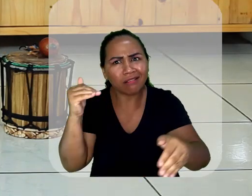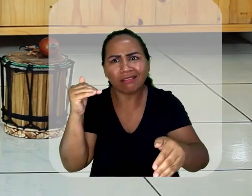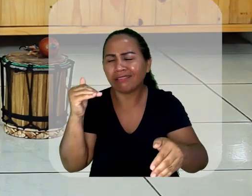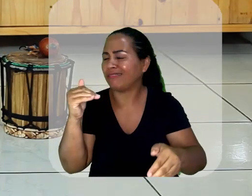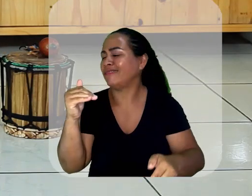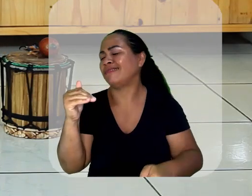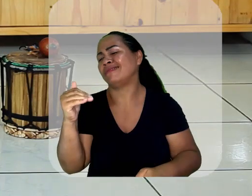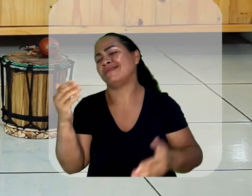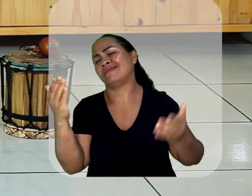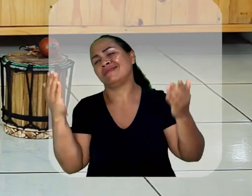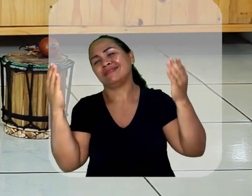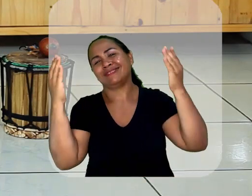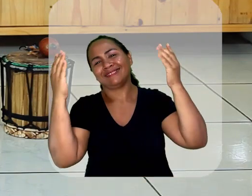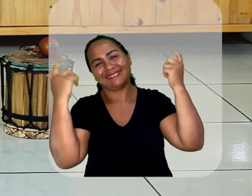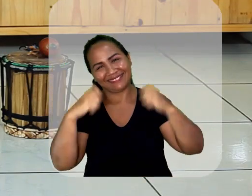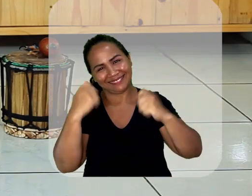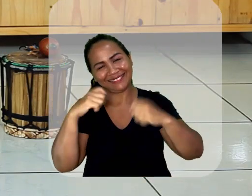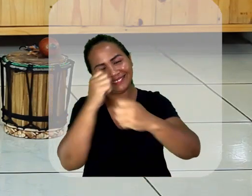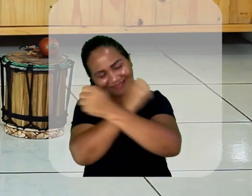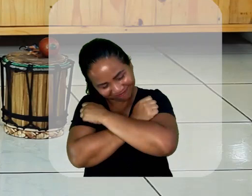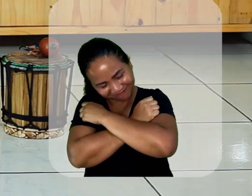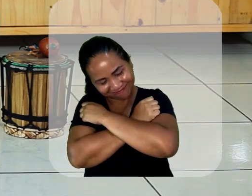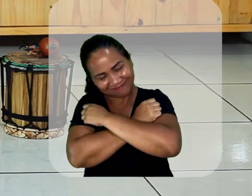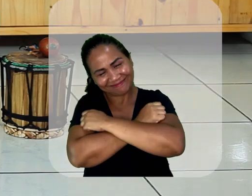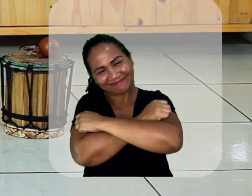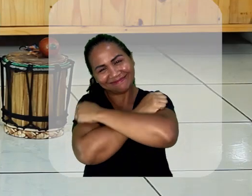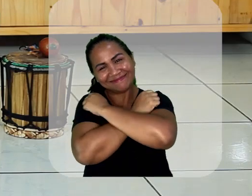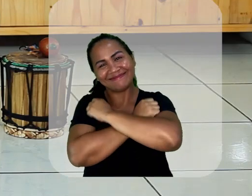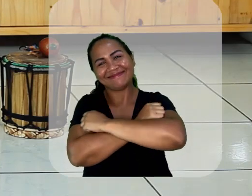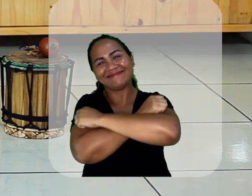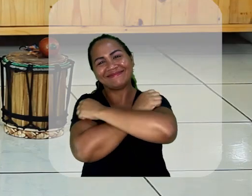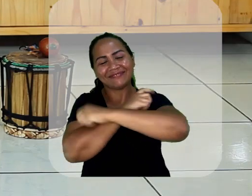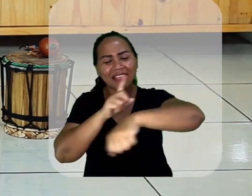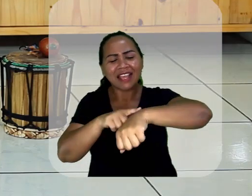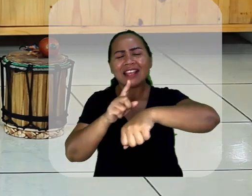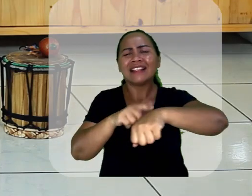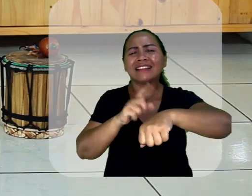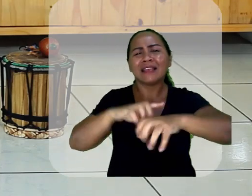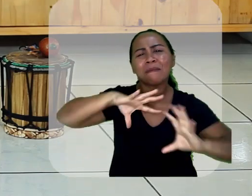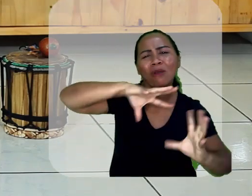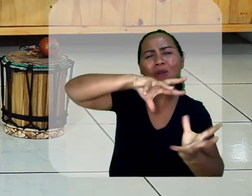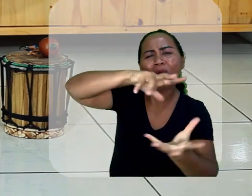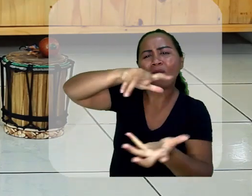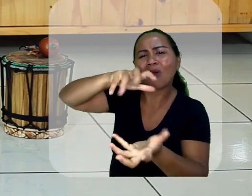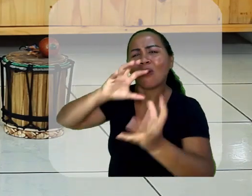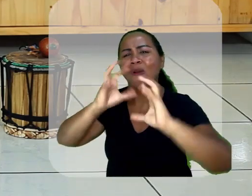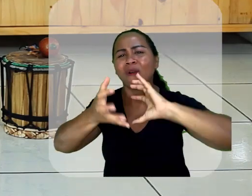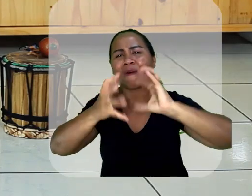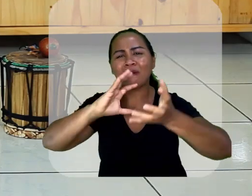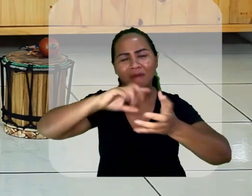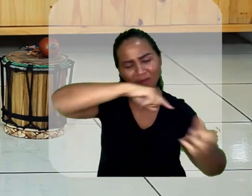abraçar. Ei, tempo, no giro que o mundo dá, nas voltas